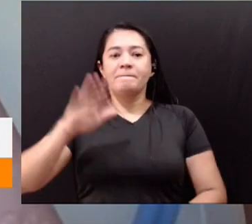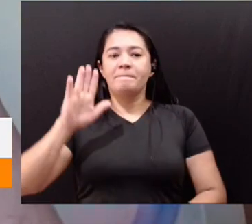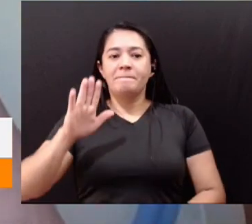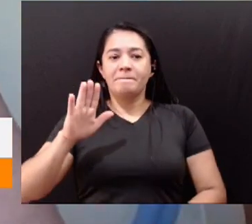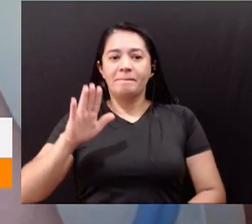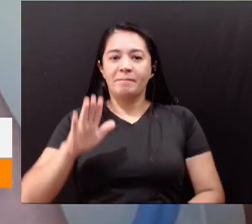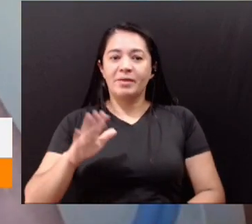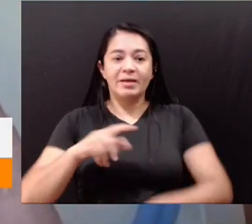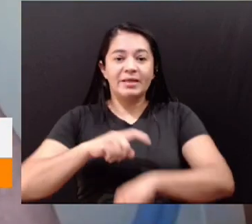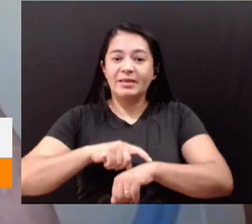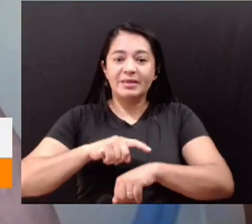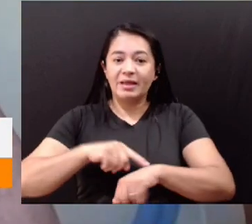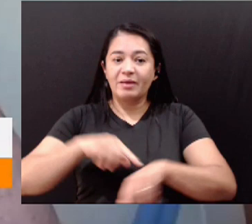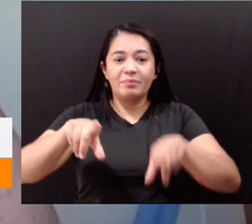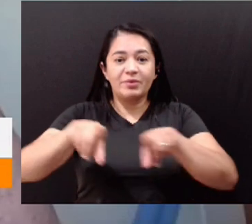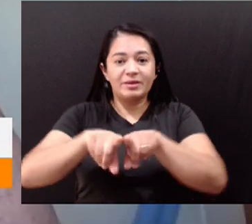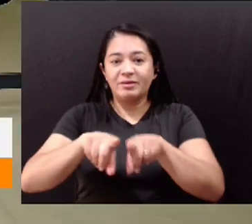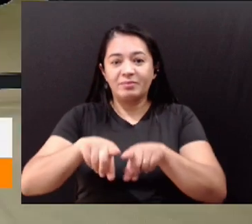com você.